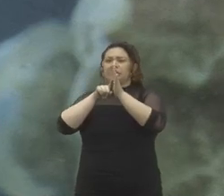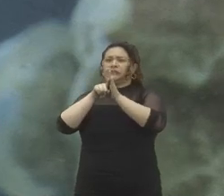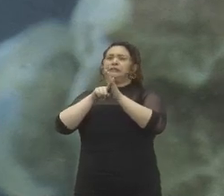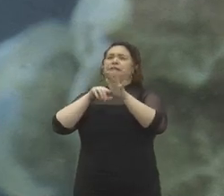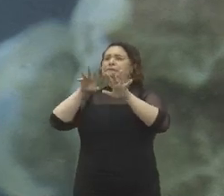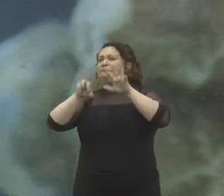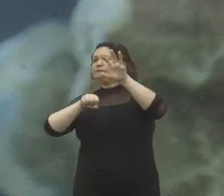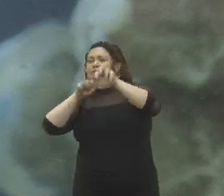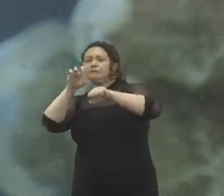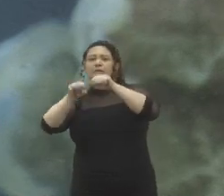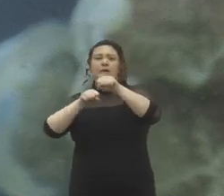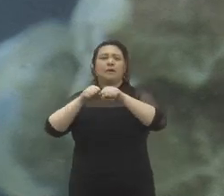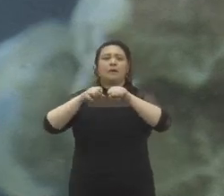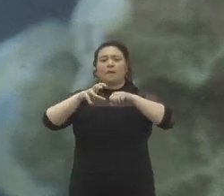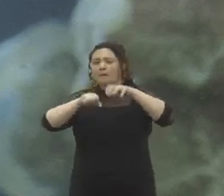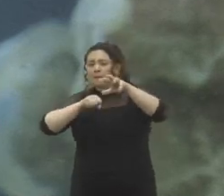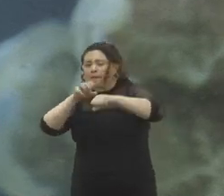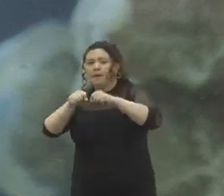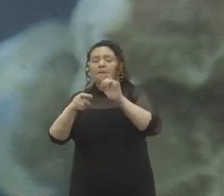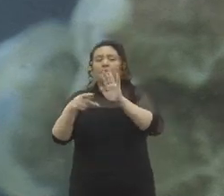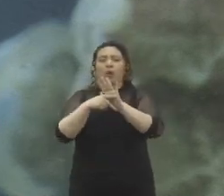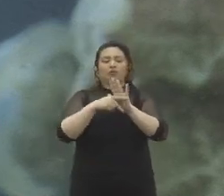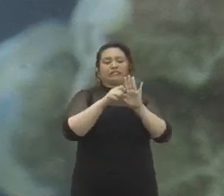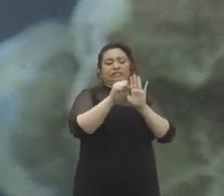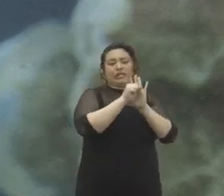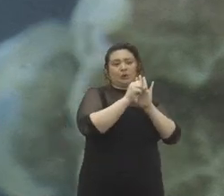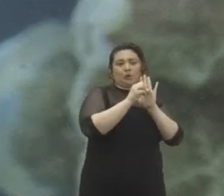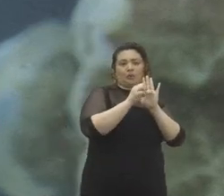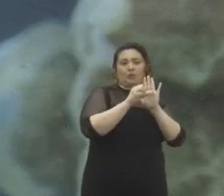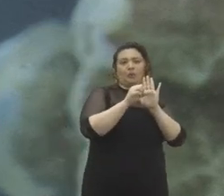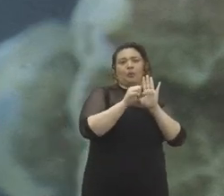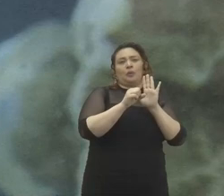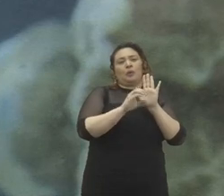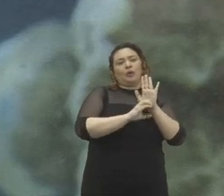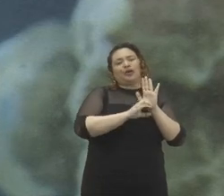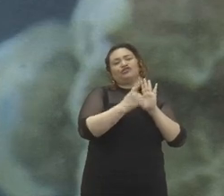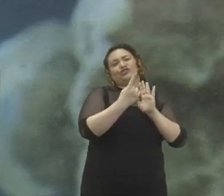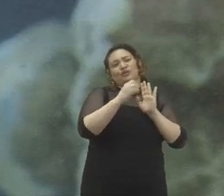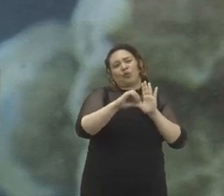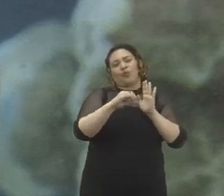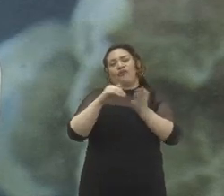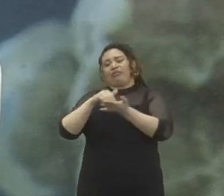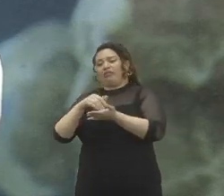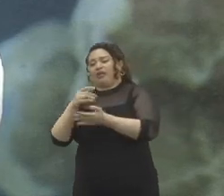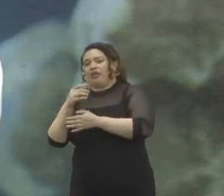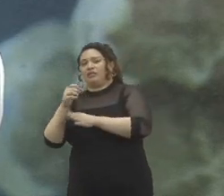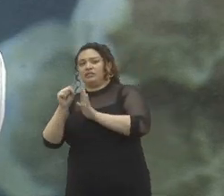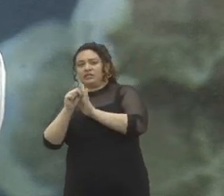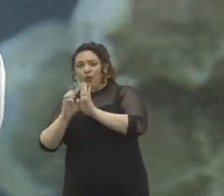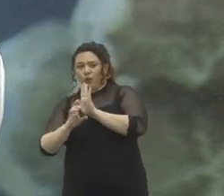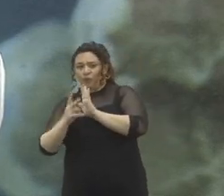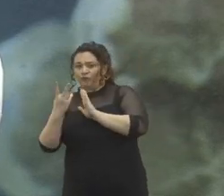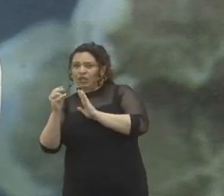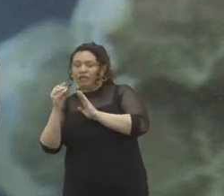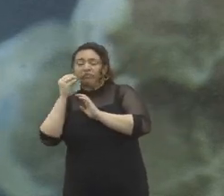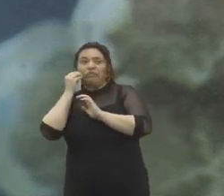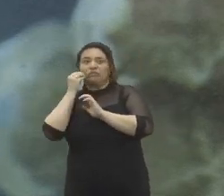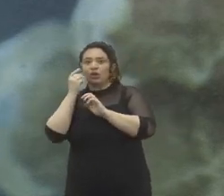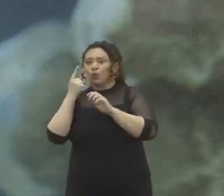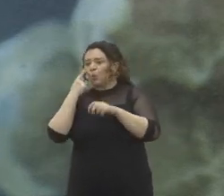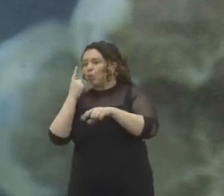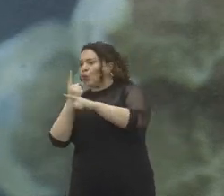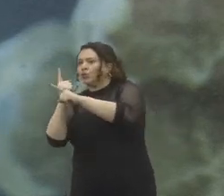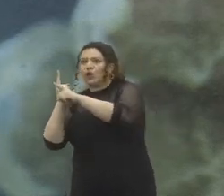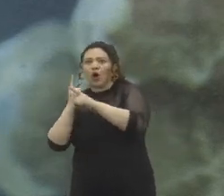que na virada do século 19 pro século XX tentaram encontrar a conexão entre o Atlântico Norte e